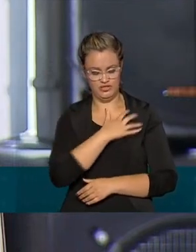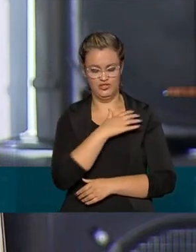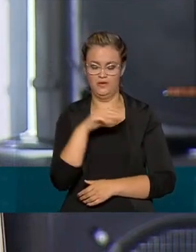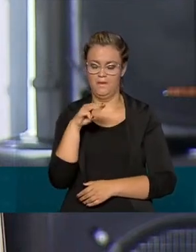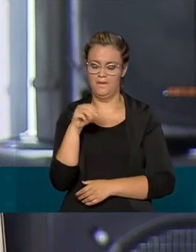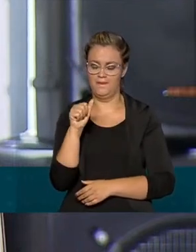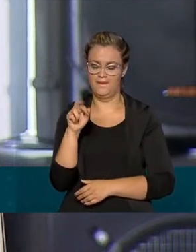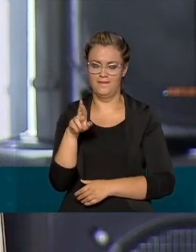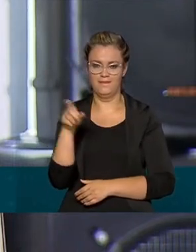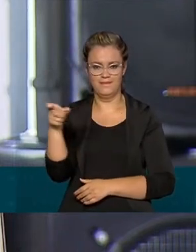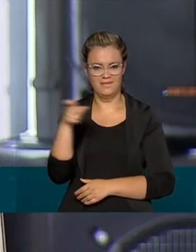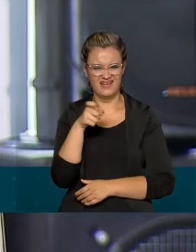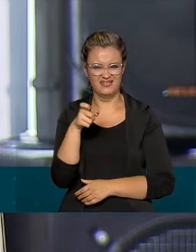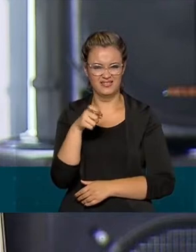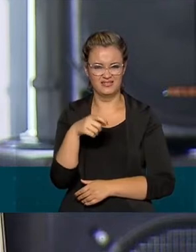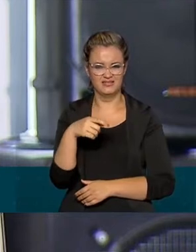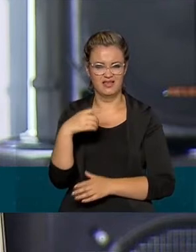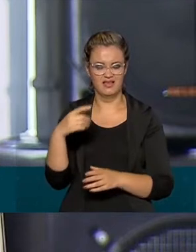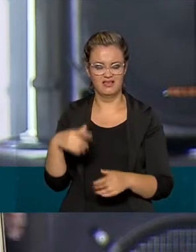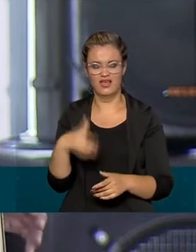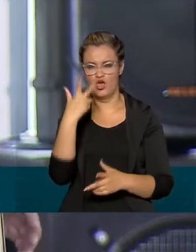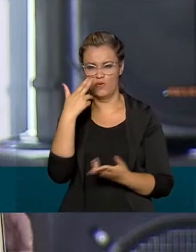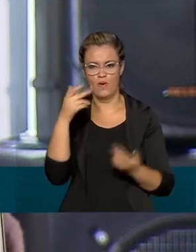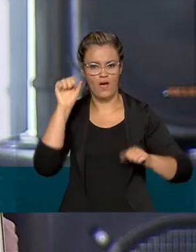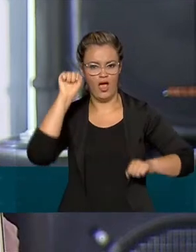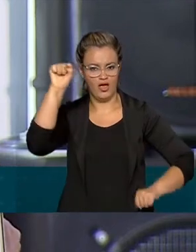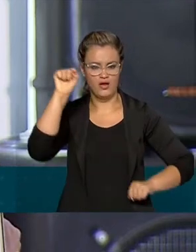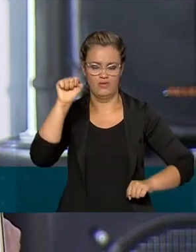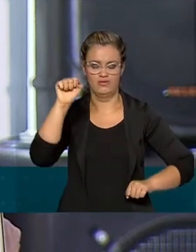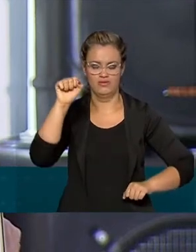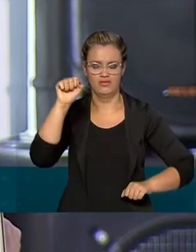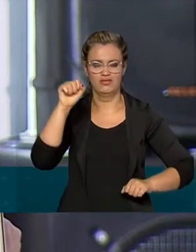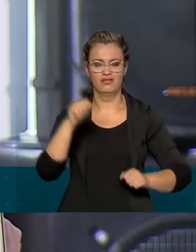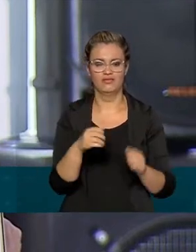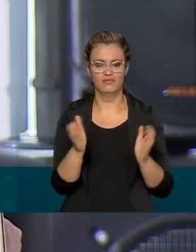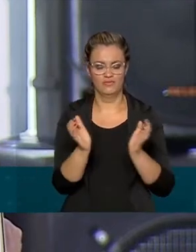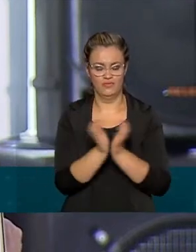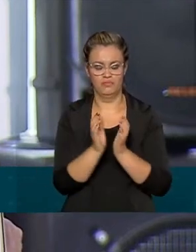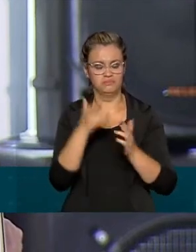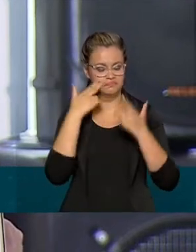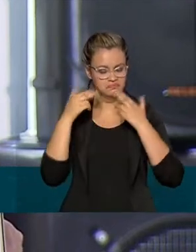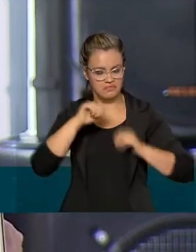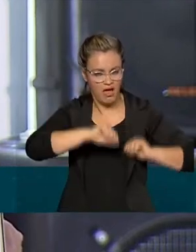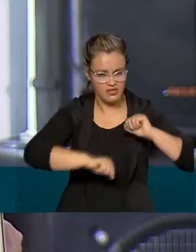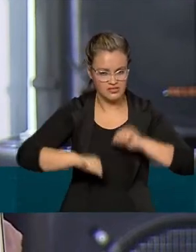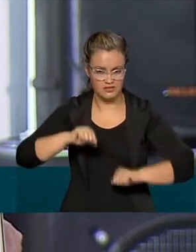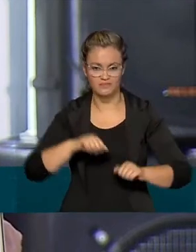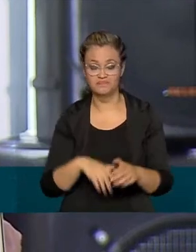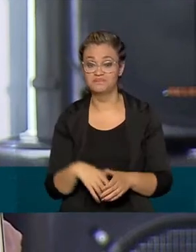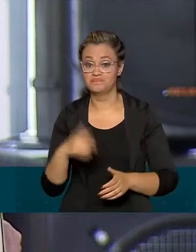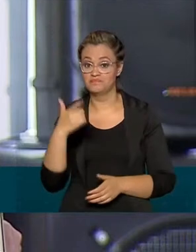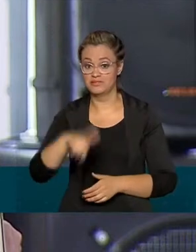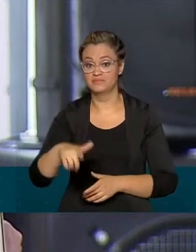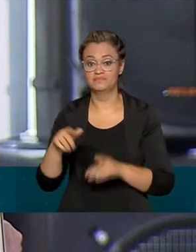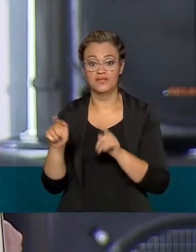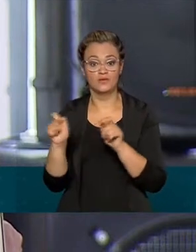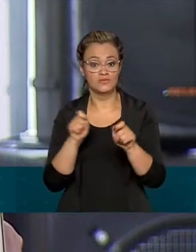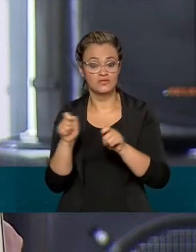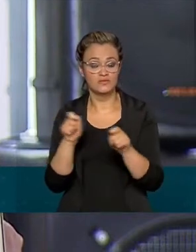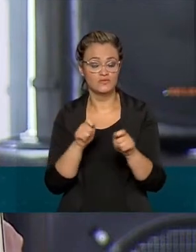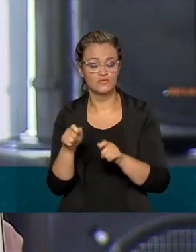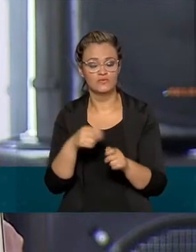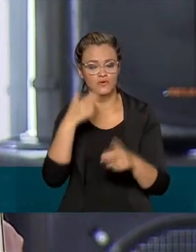herói da Força Expedicionária Brasileira. No tocante ao sistema de controle interno do Exército, foi